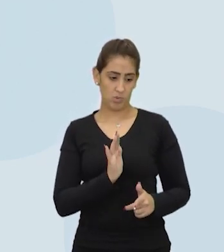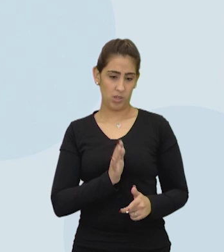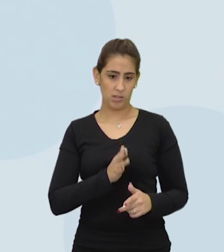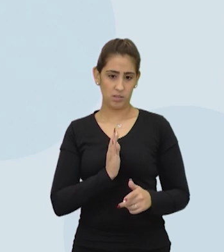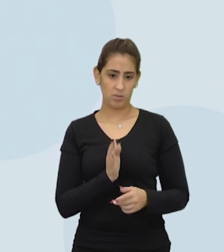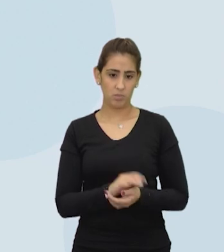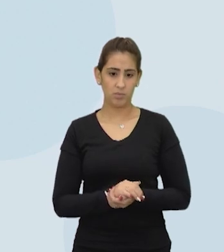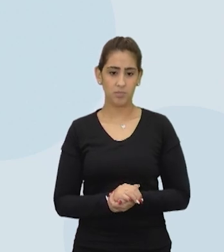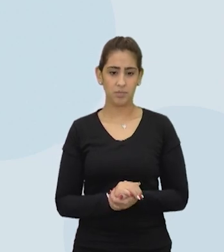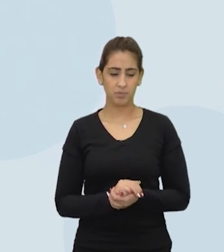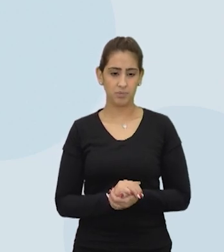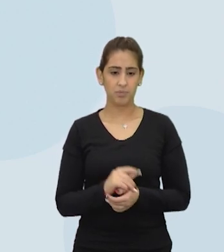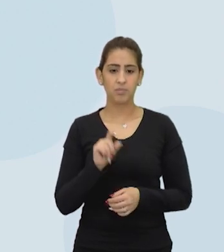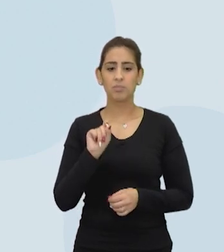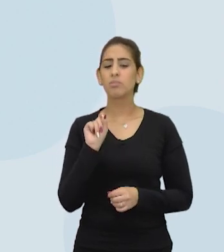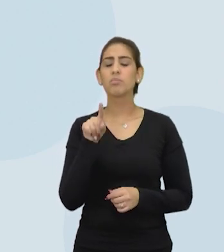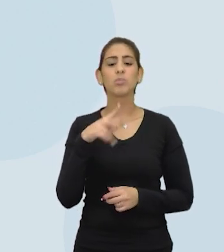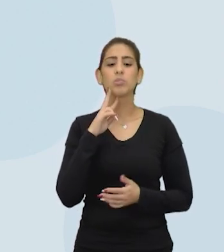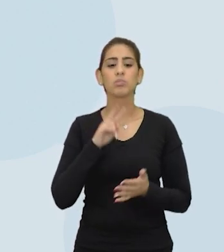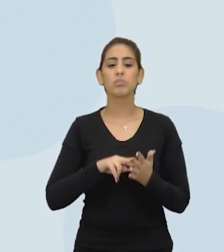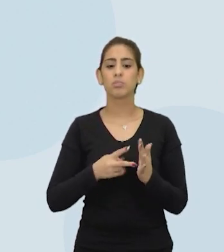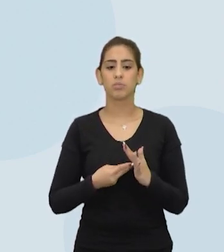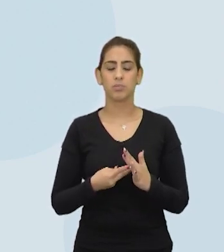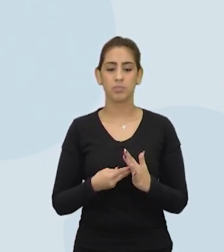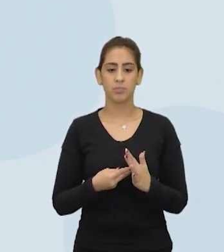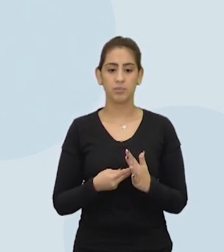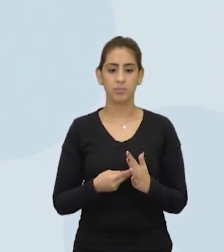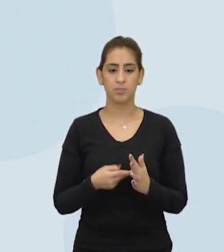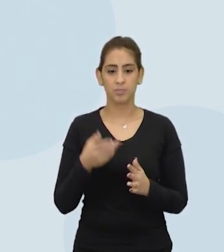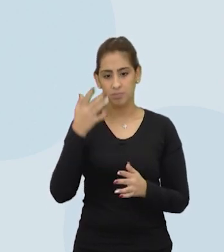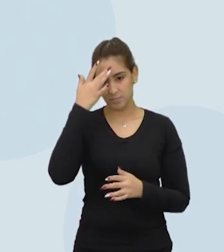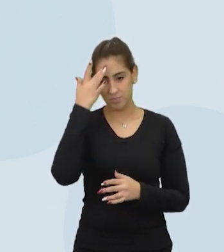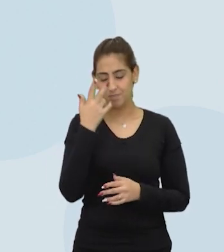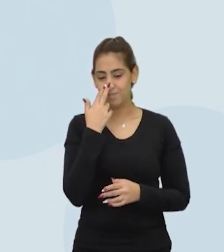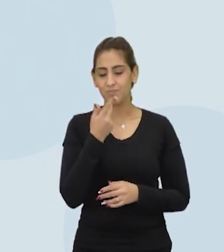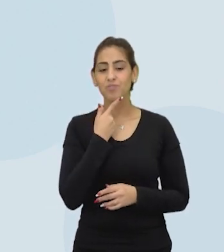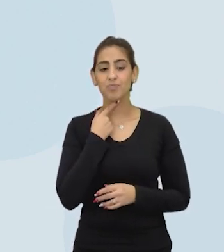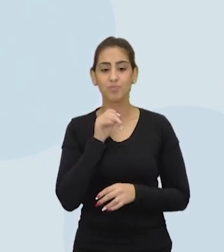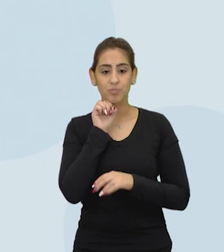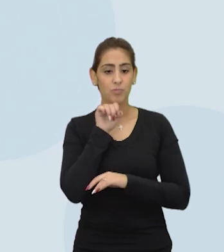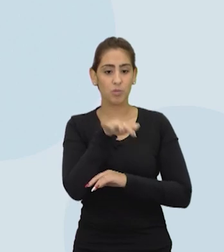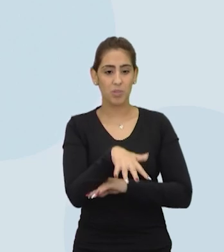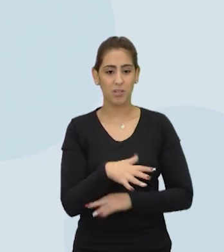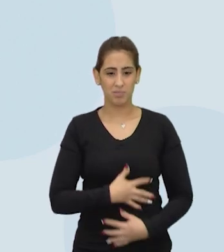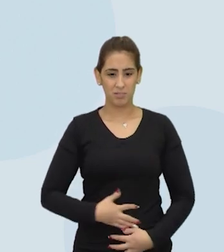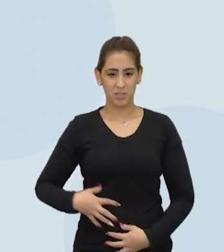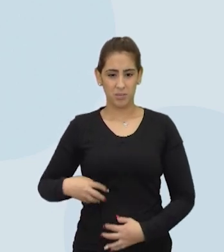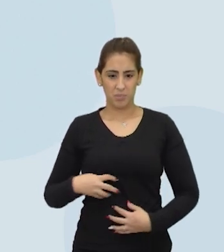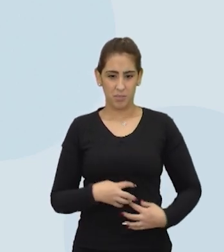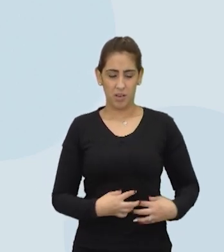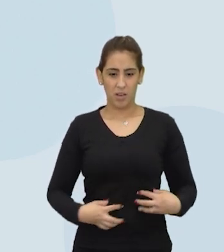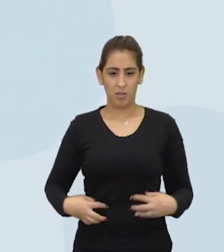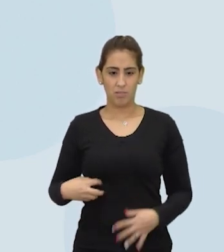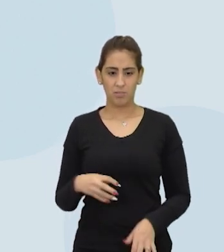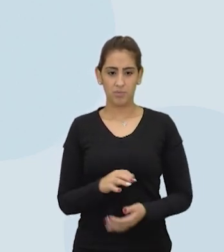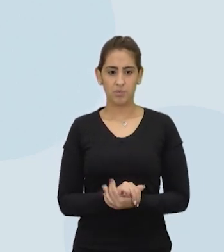seja, a ânsia, quando a gente já pensa em algo que... em vômito, né? Em passar mal, em ficar doente, em ficar